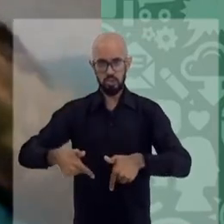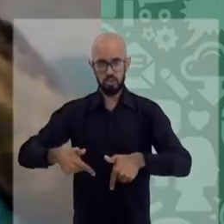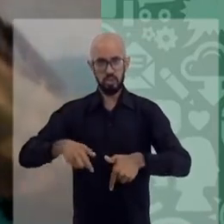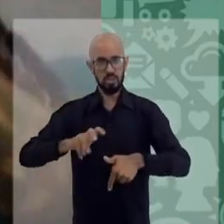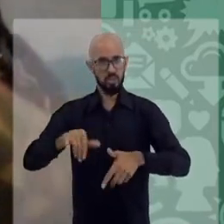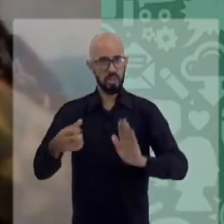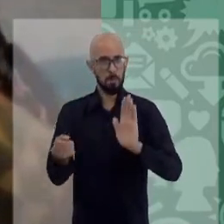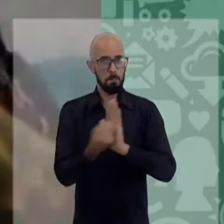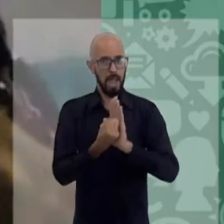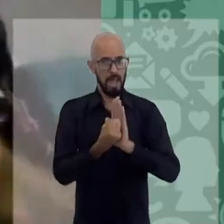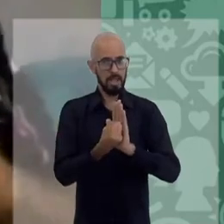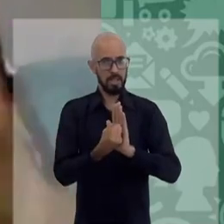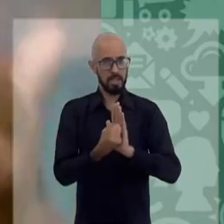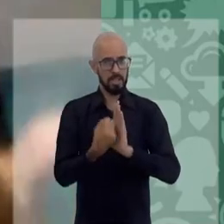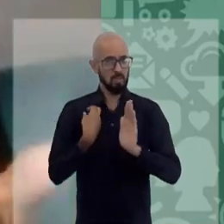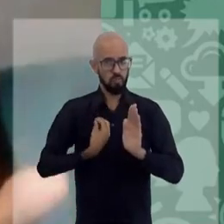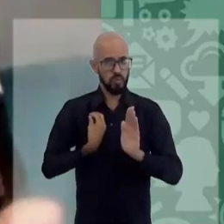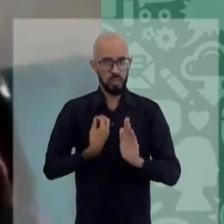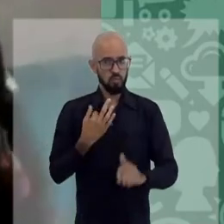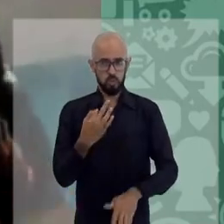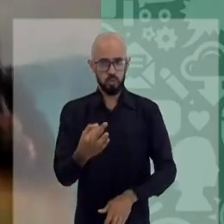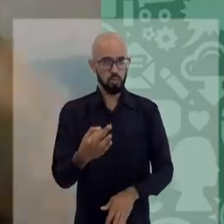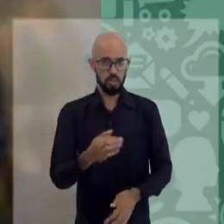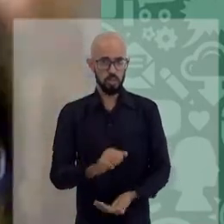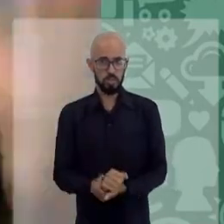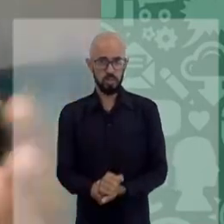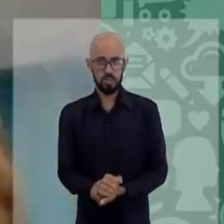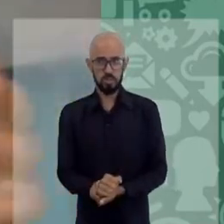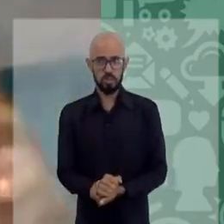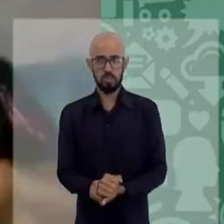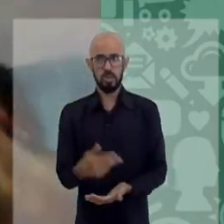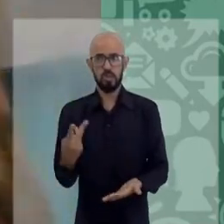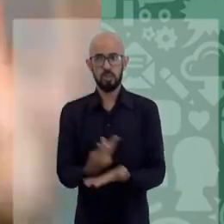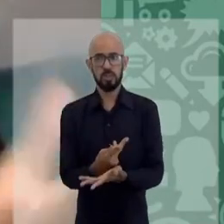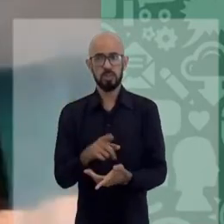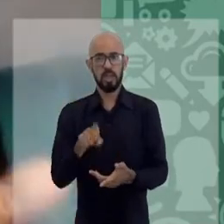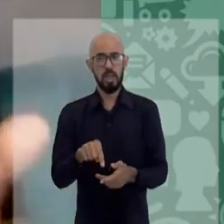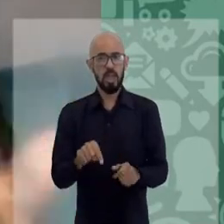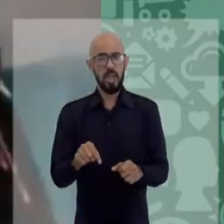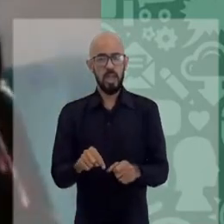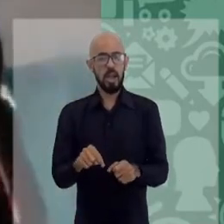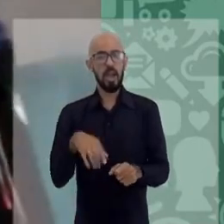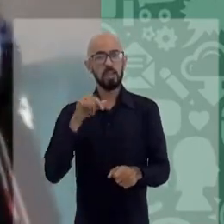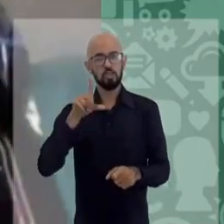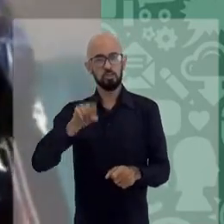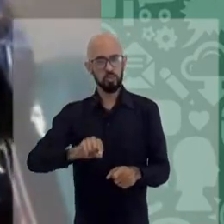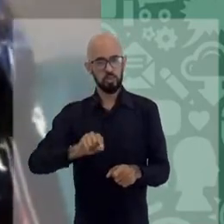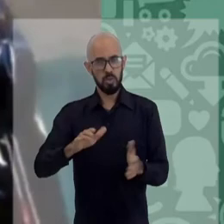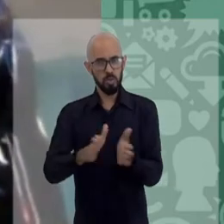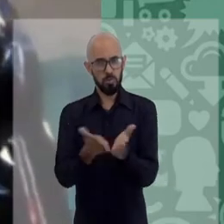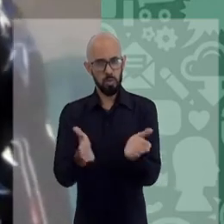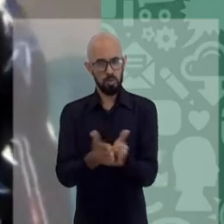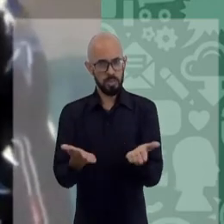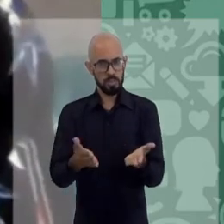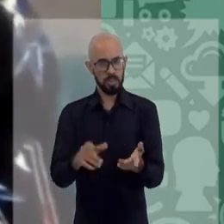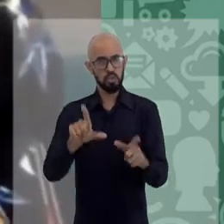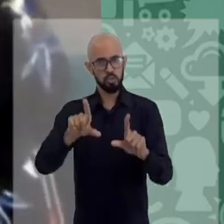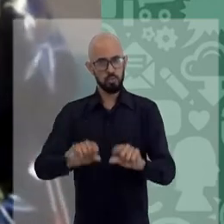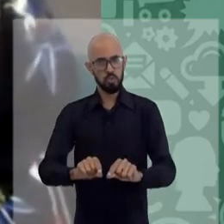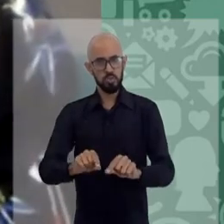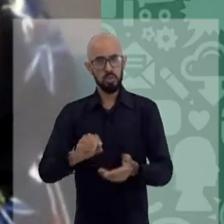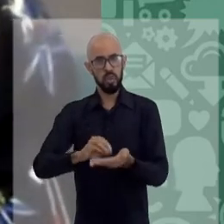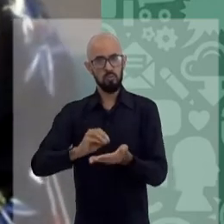na vida deles lá na frente. Então, o que aparece como causas que mais mobilizam, eles é combate à pobreza,